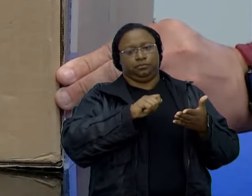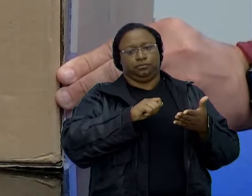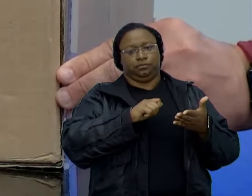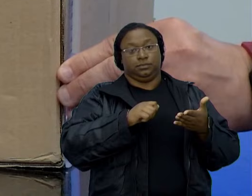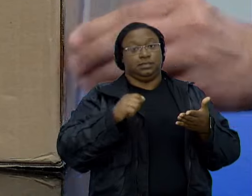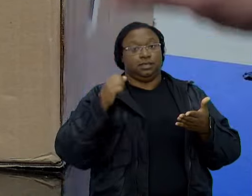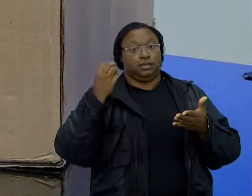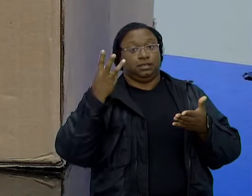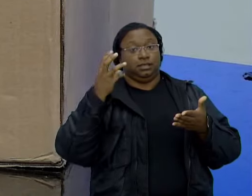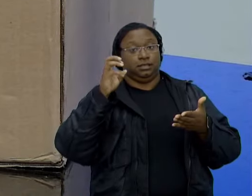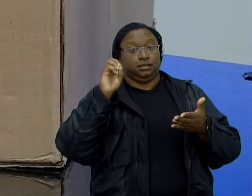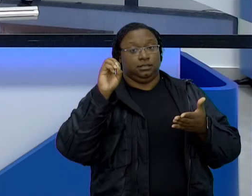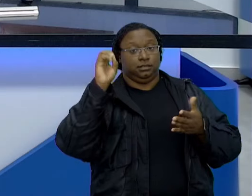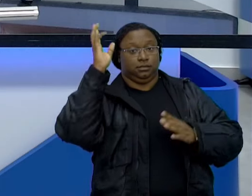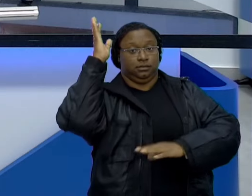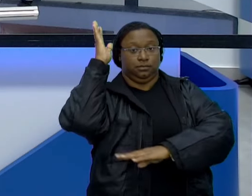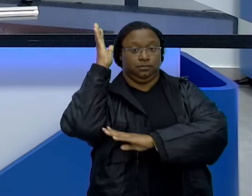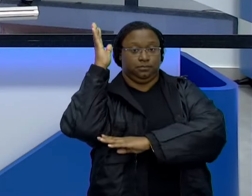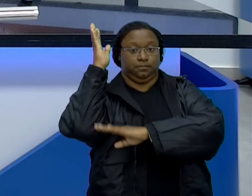direito.